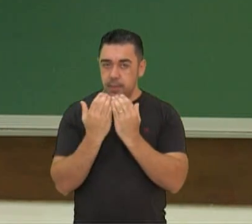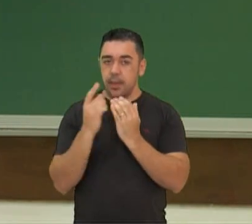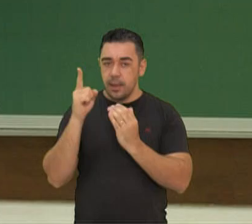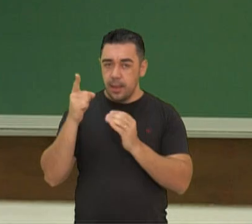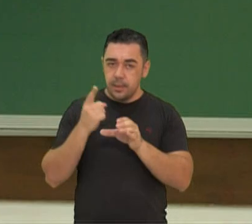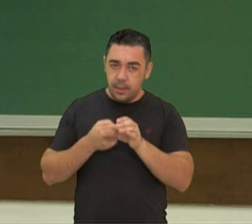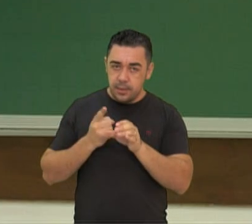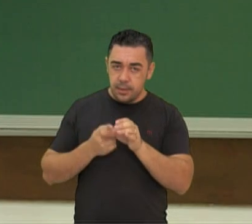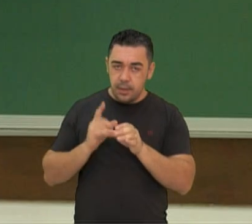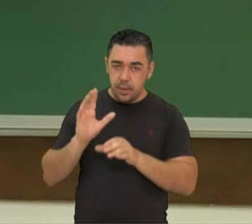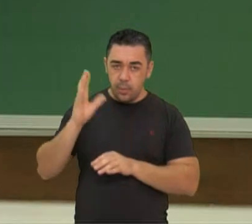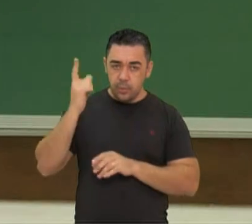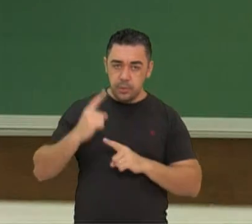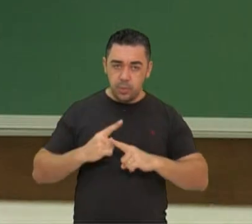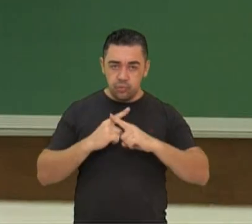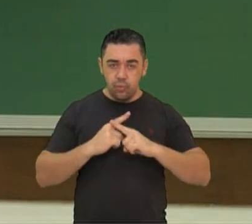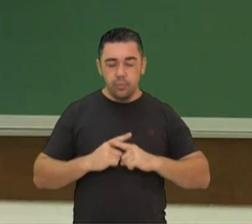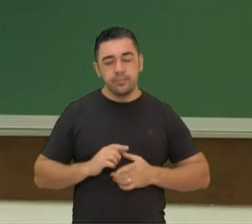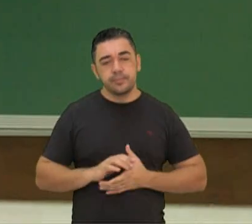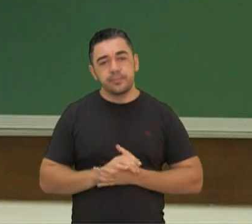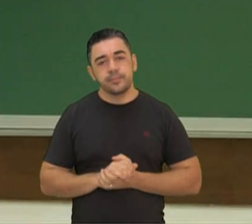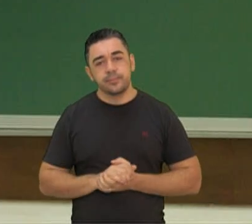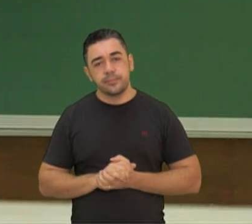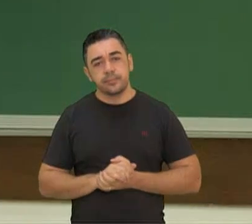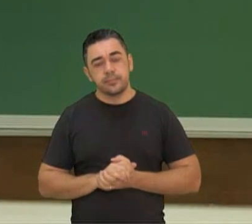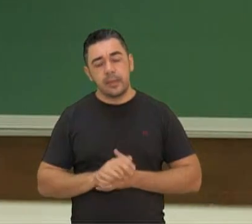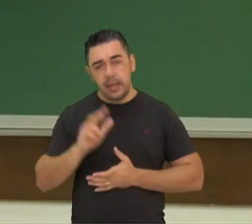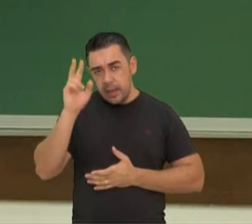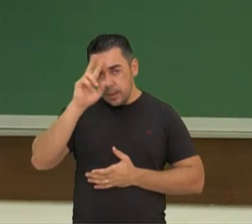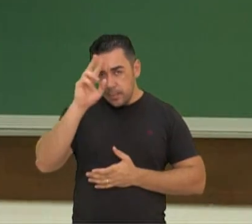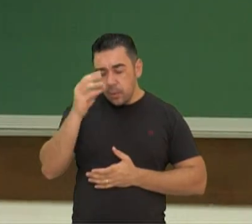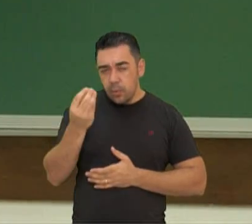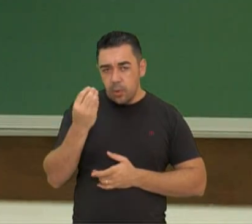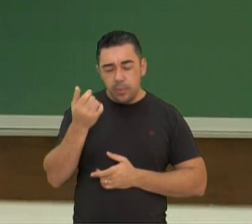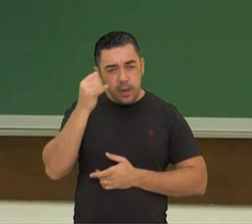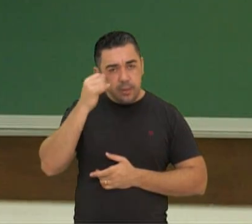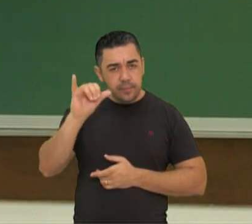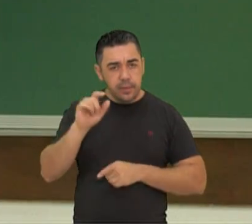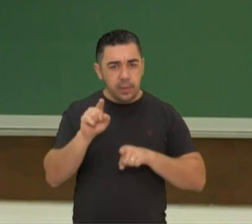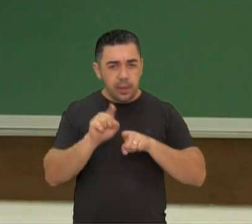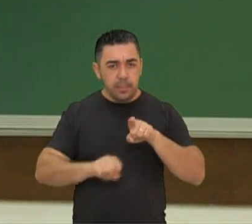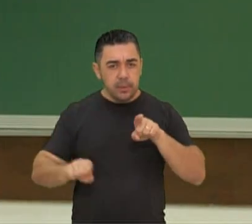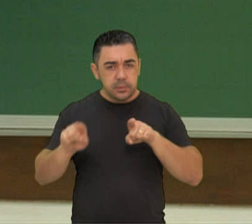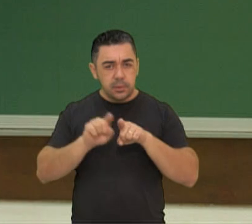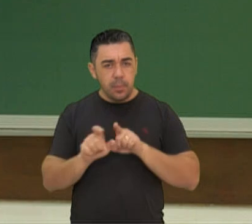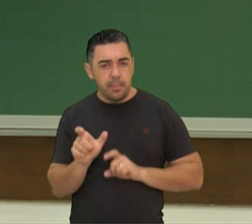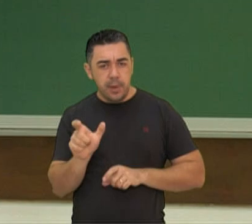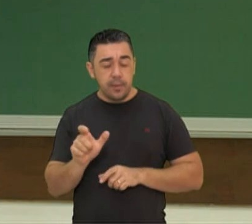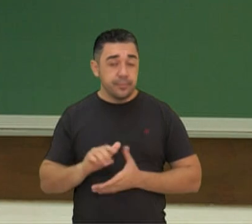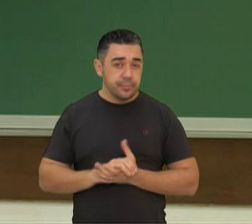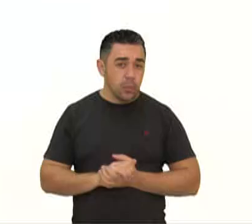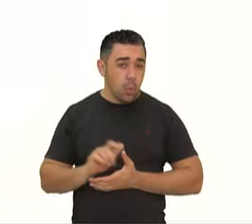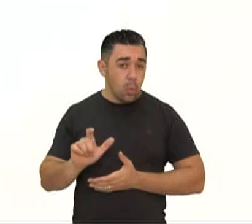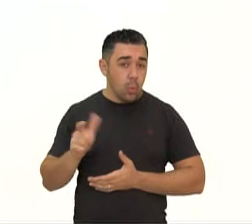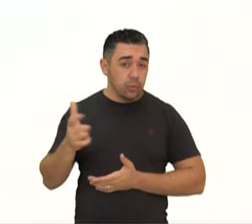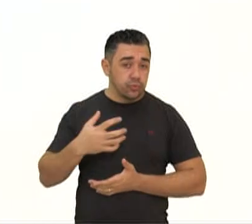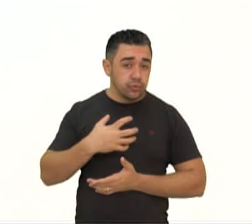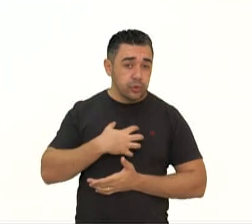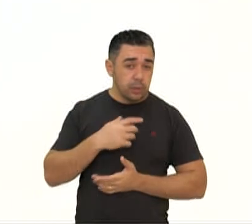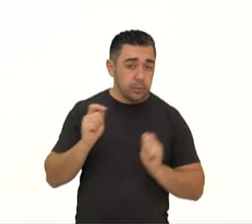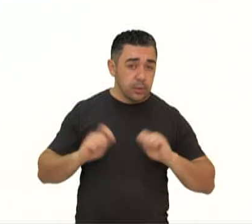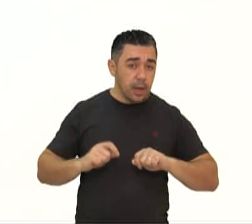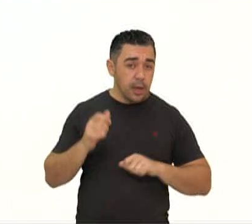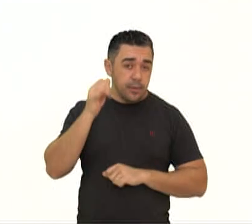bem? Relembrando, como evitar a repetição de palavras? Outra maneira para evitar